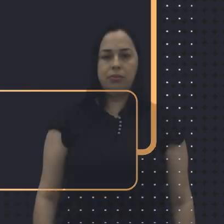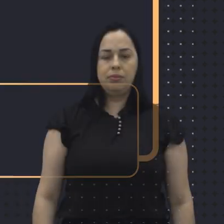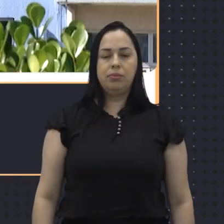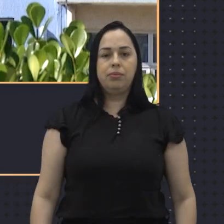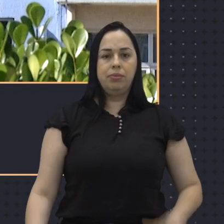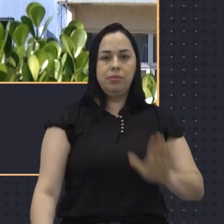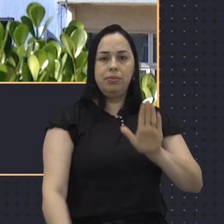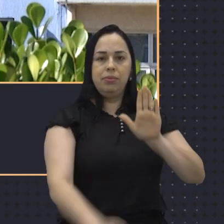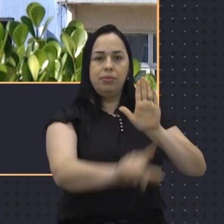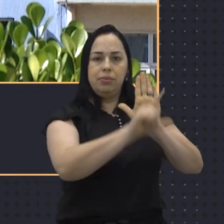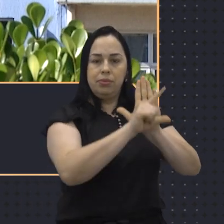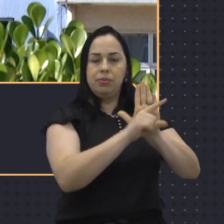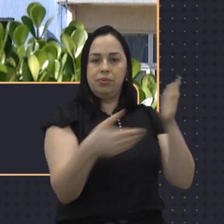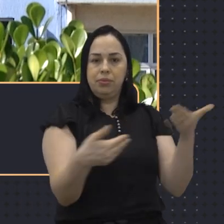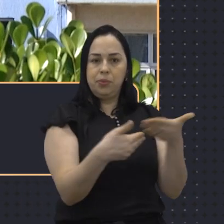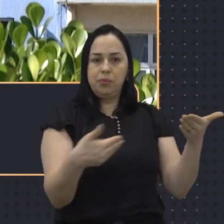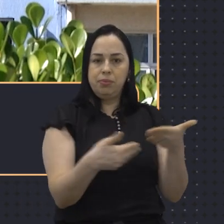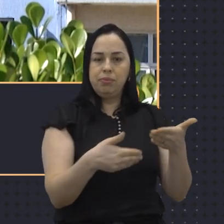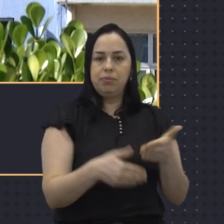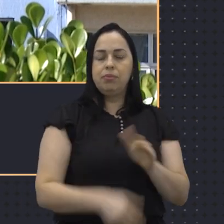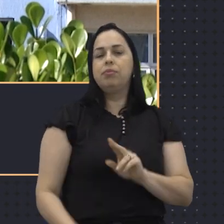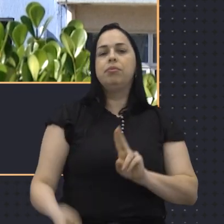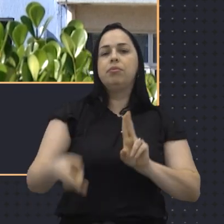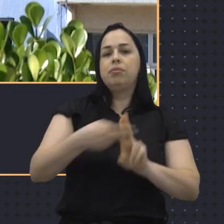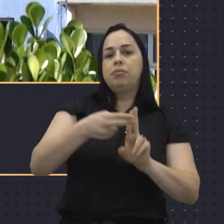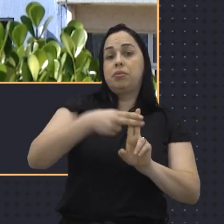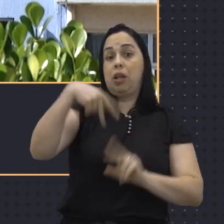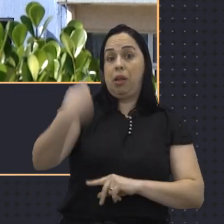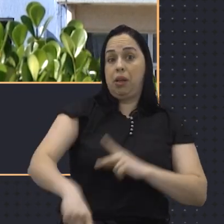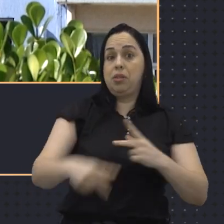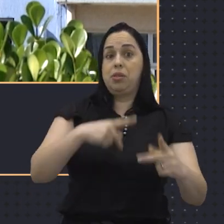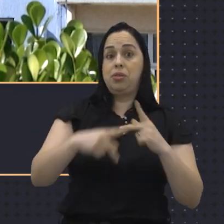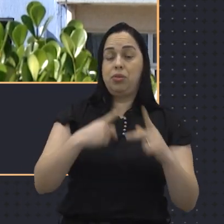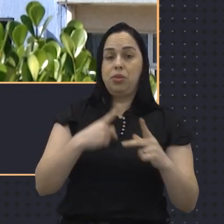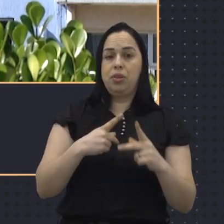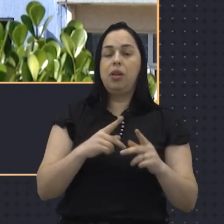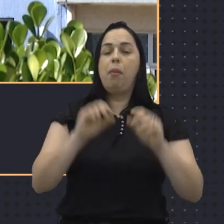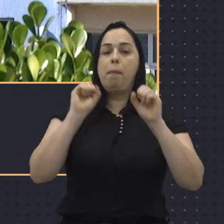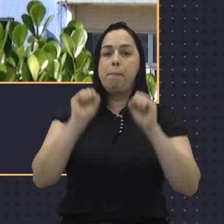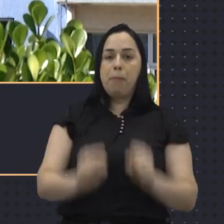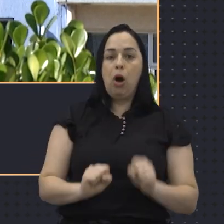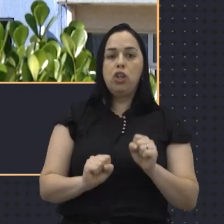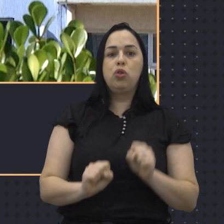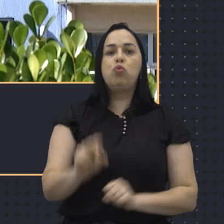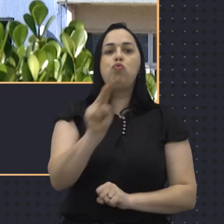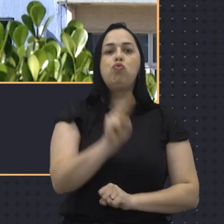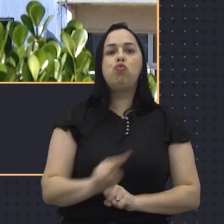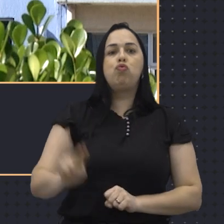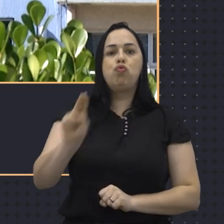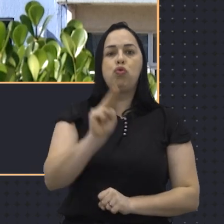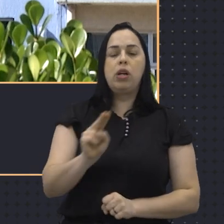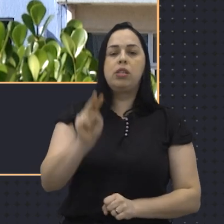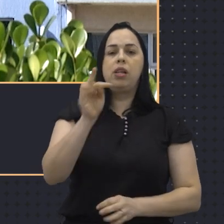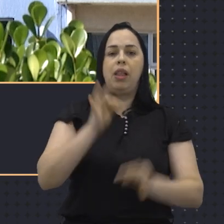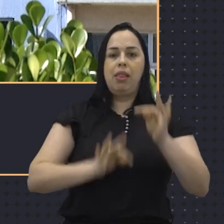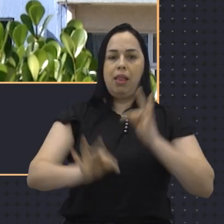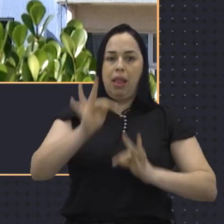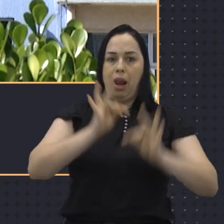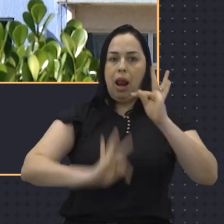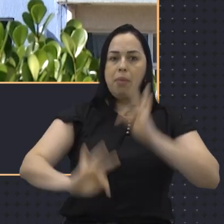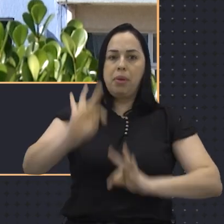Agora é lei. O Serviço de Saúde Pública de São José dos Campos está autorizado a usar a ozonioterapia como